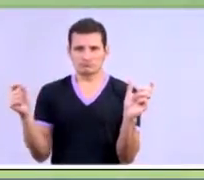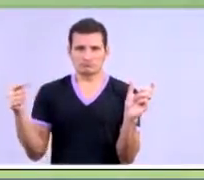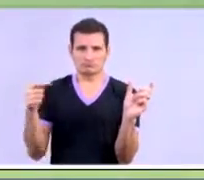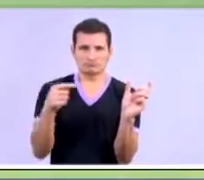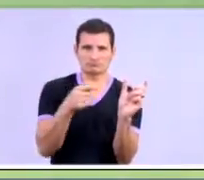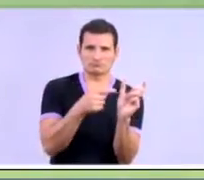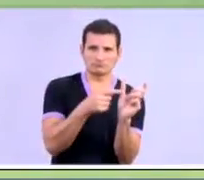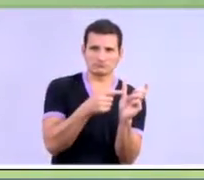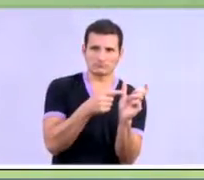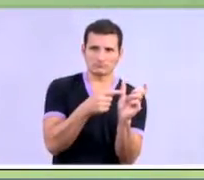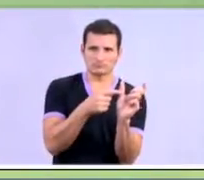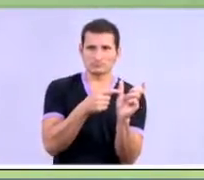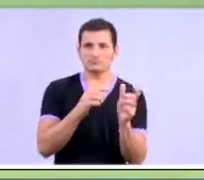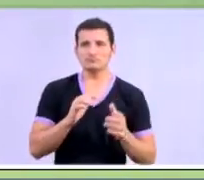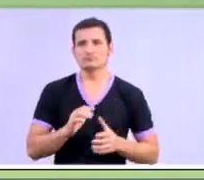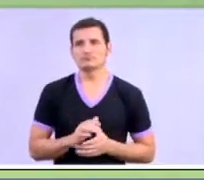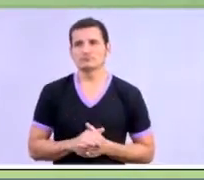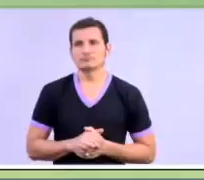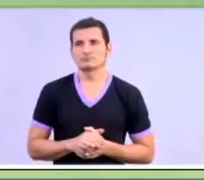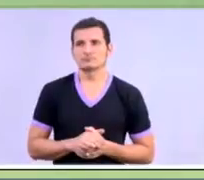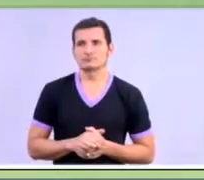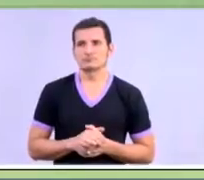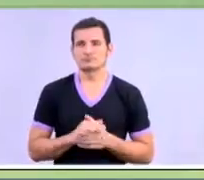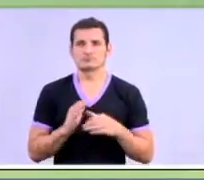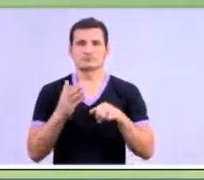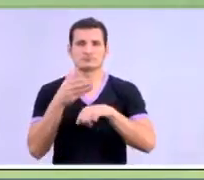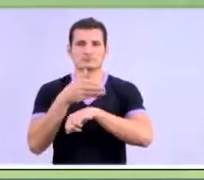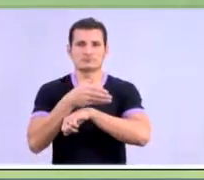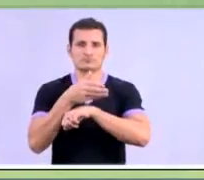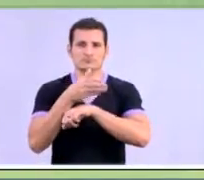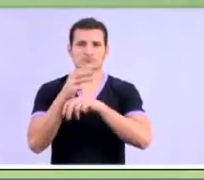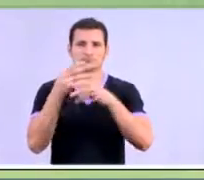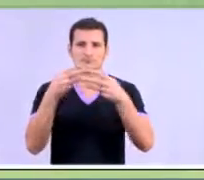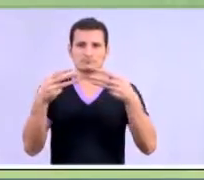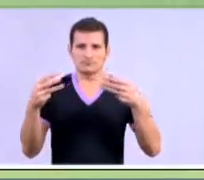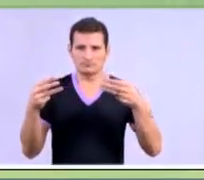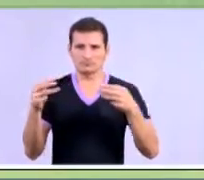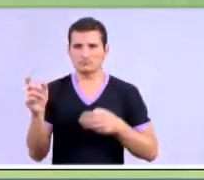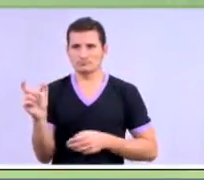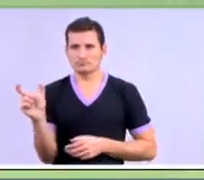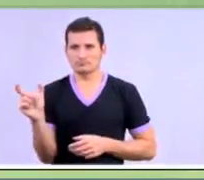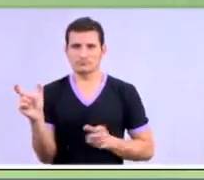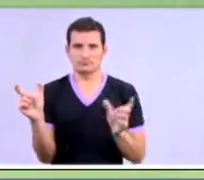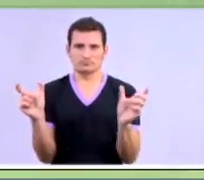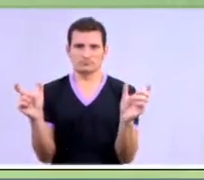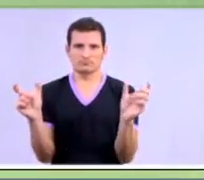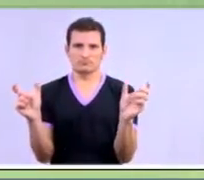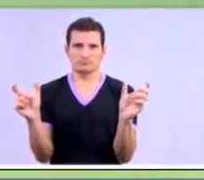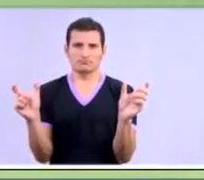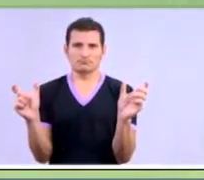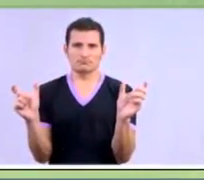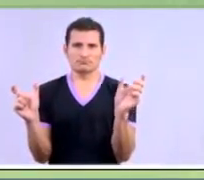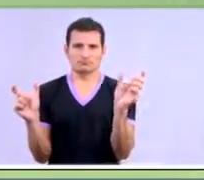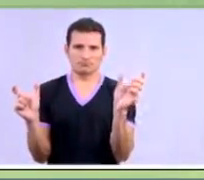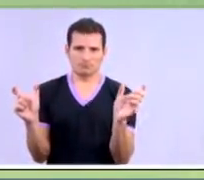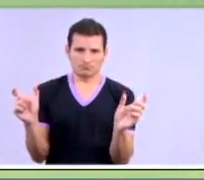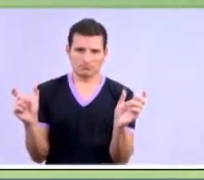modelo OSI, e a camada de acesso à rede, ela é equivalente